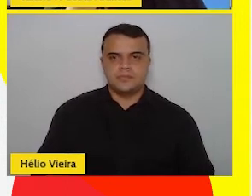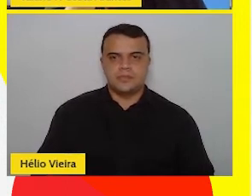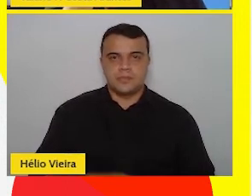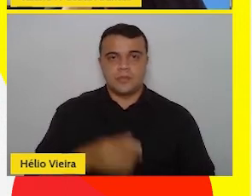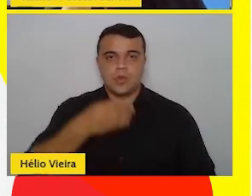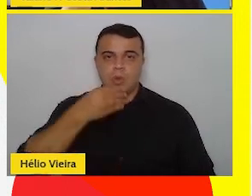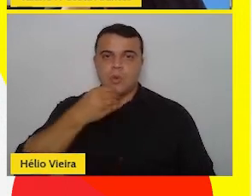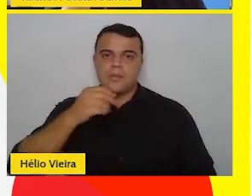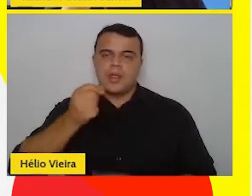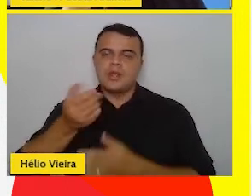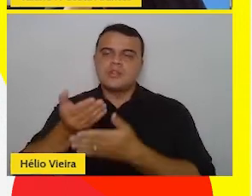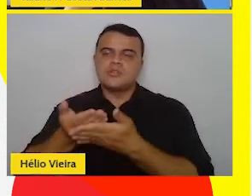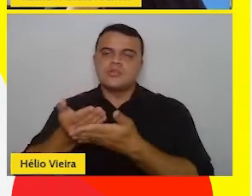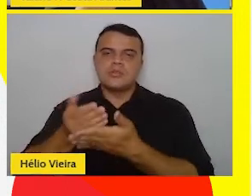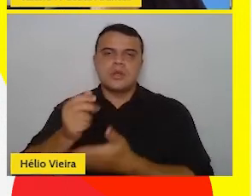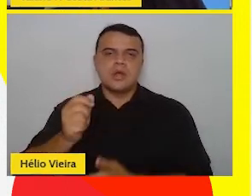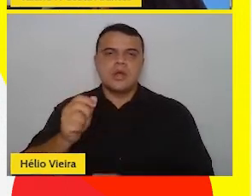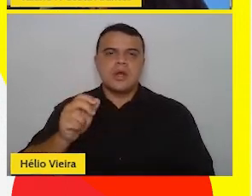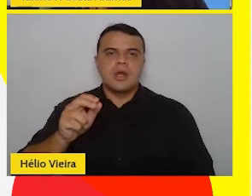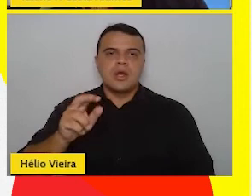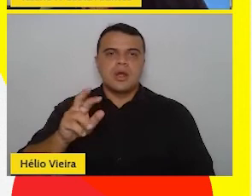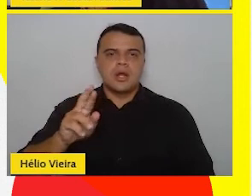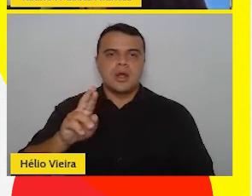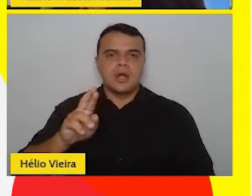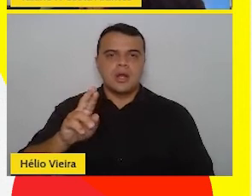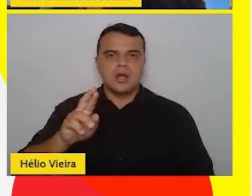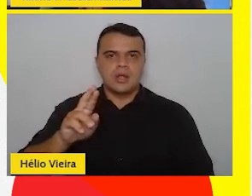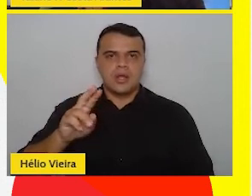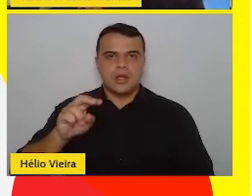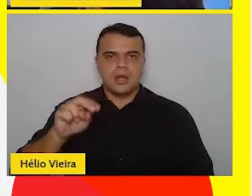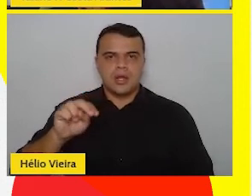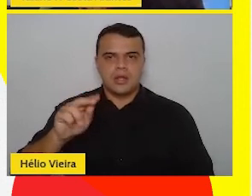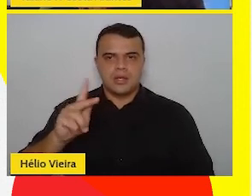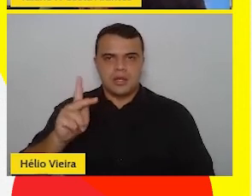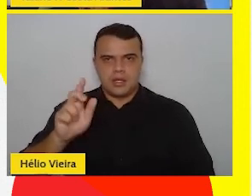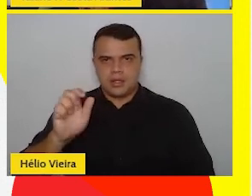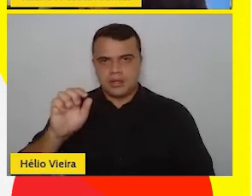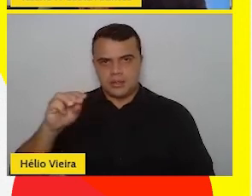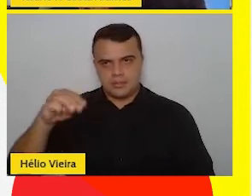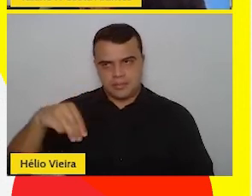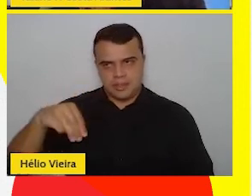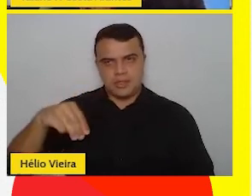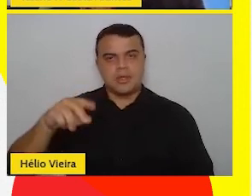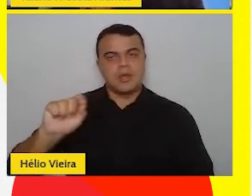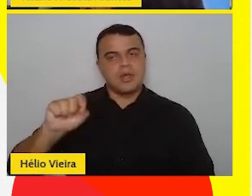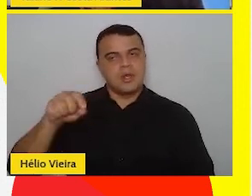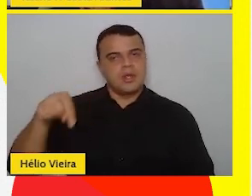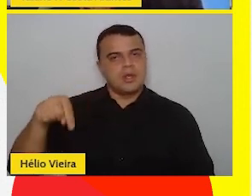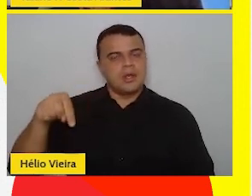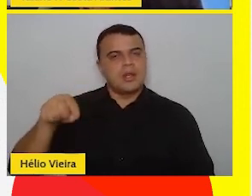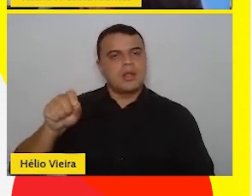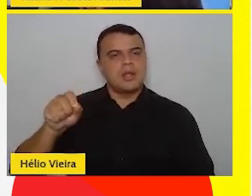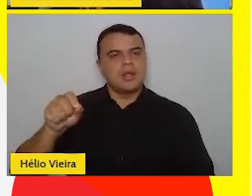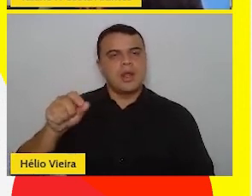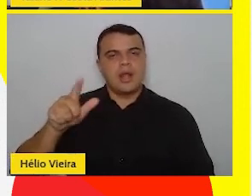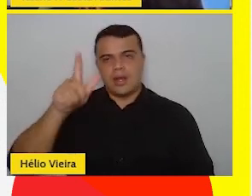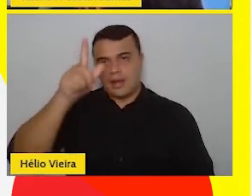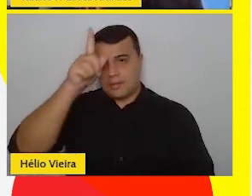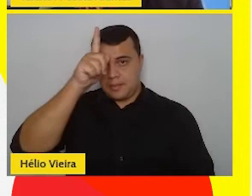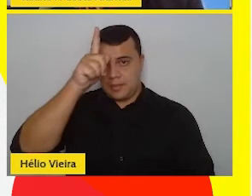Segundo o estudioso Rudolf Armen, ele é um